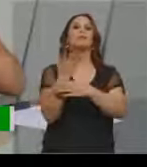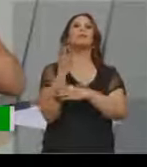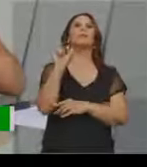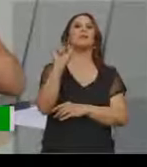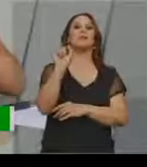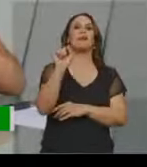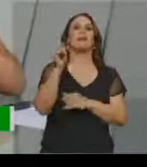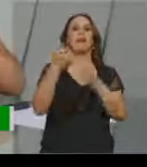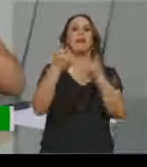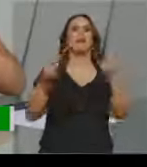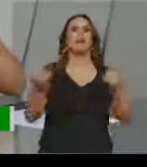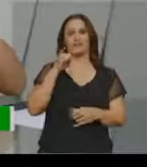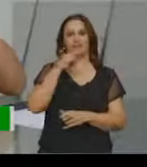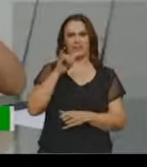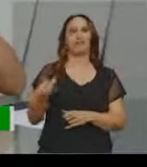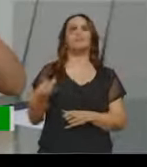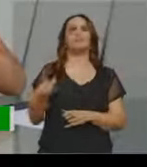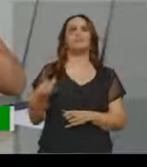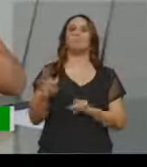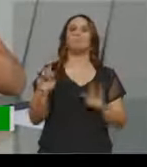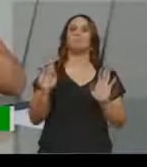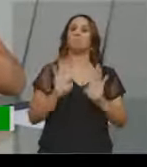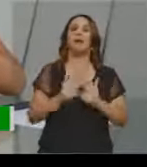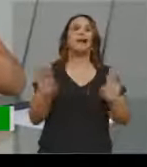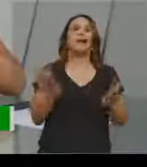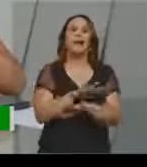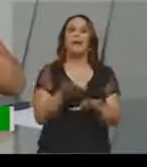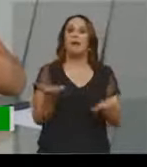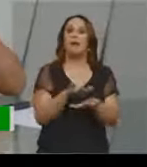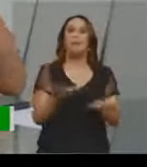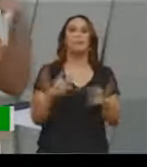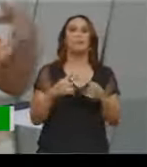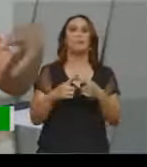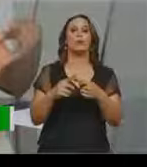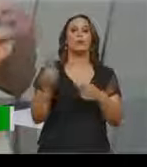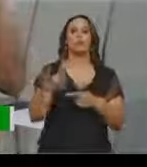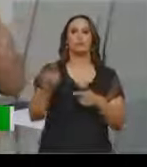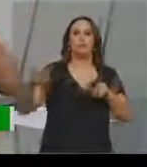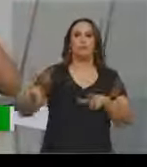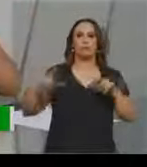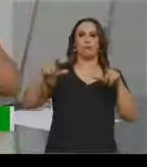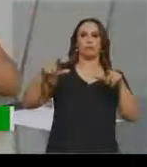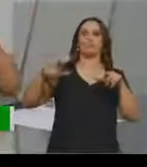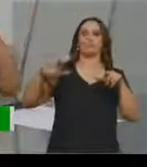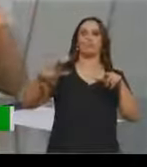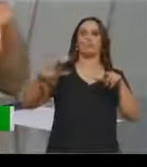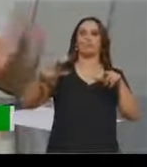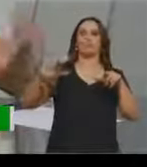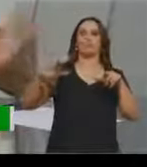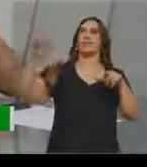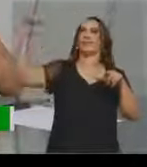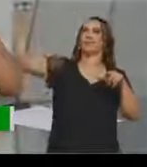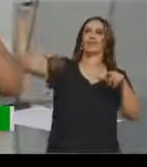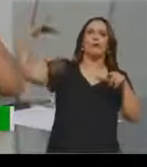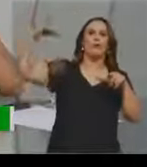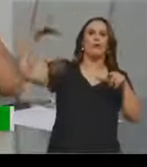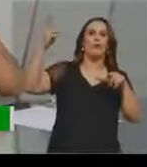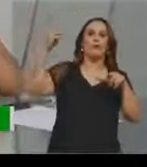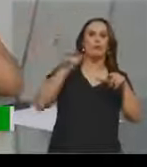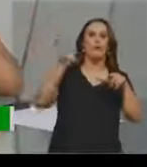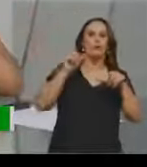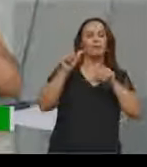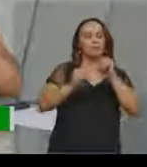de tecnologia, porque tem uma implicação direta na ciência, porque todos esses conhecimentos, essas transformações, tudo é estudado pelos